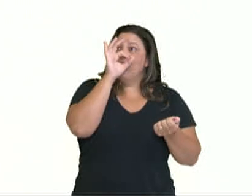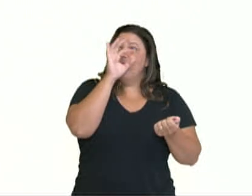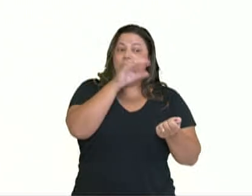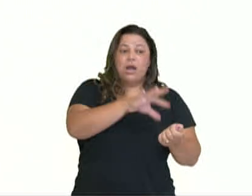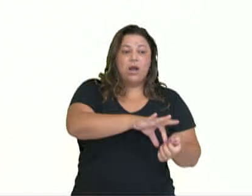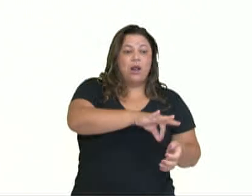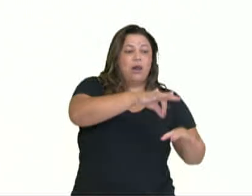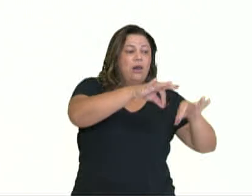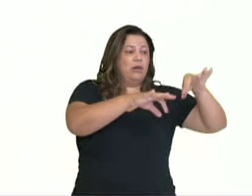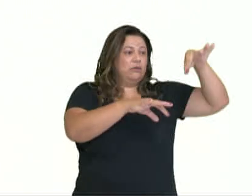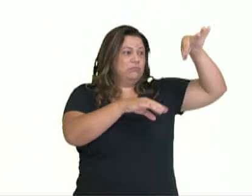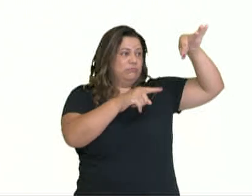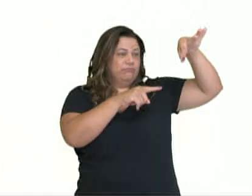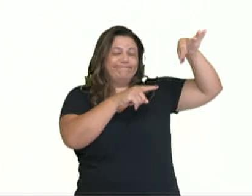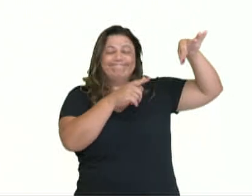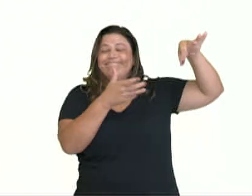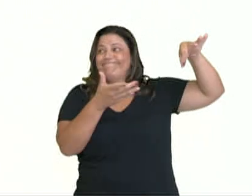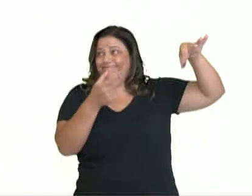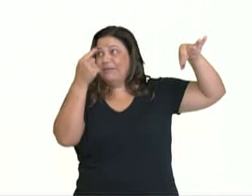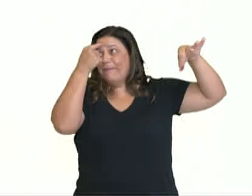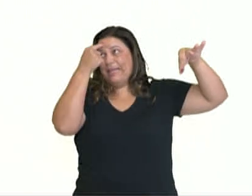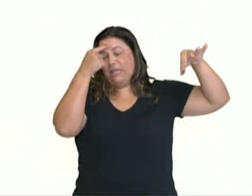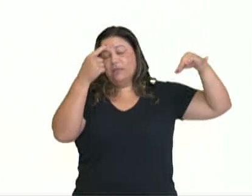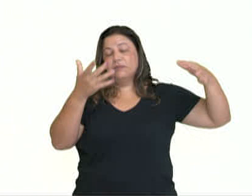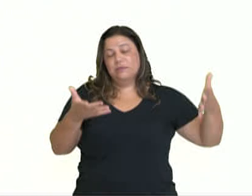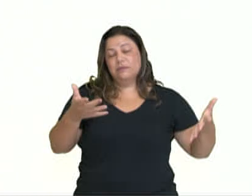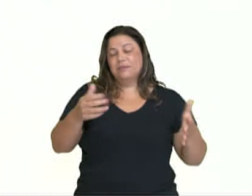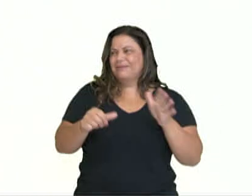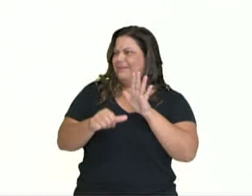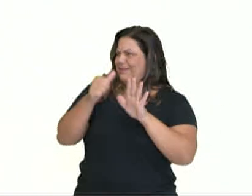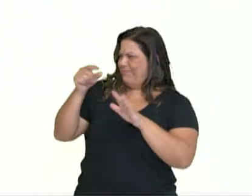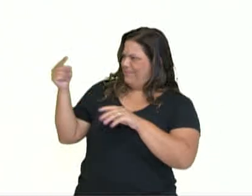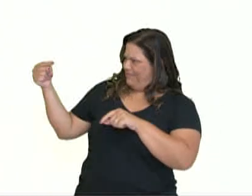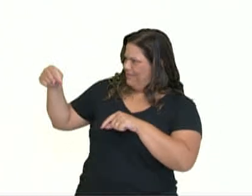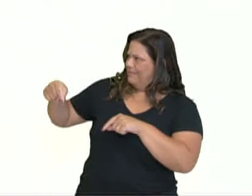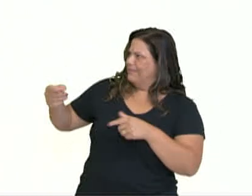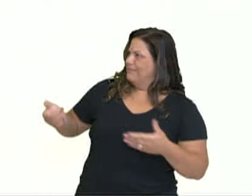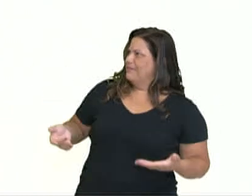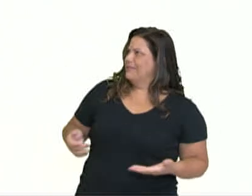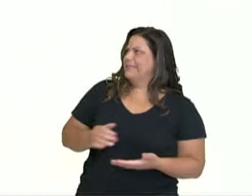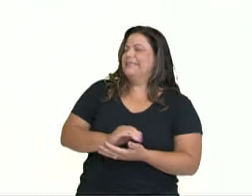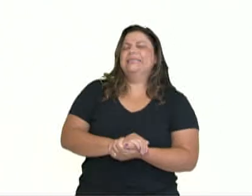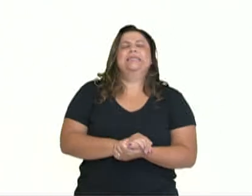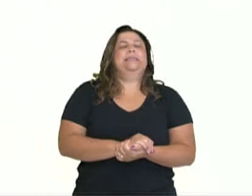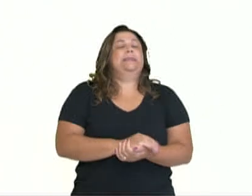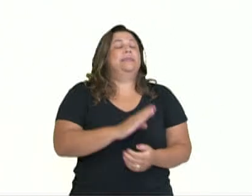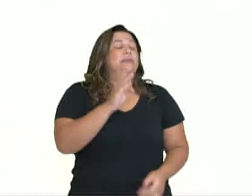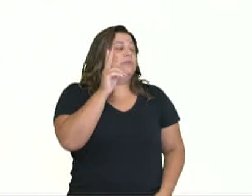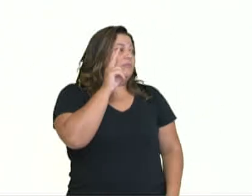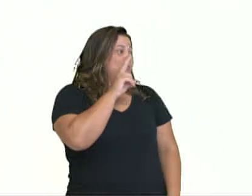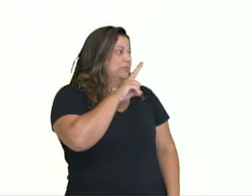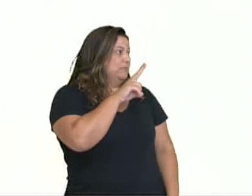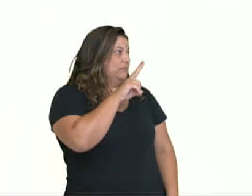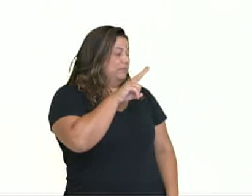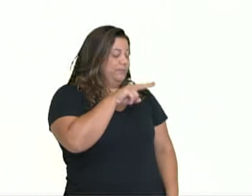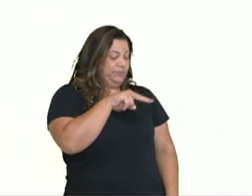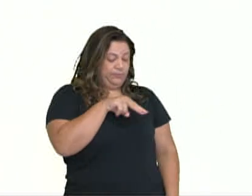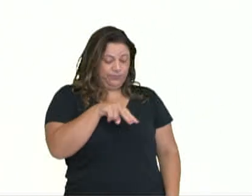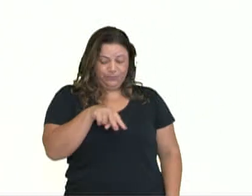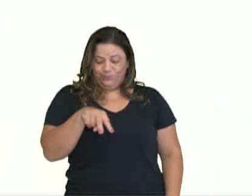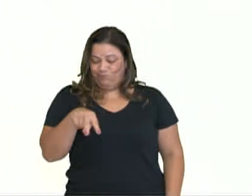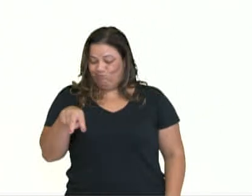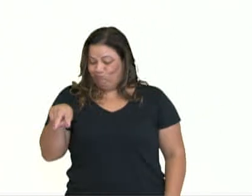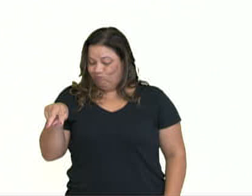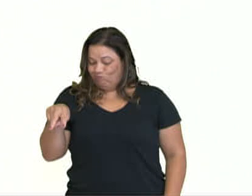sair esverdeada. É a primeira vez que vem por estas bandas? Desviei o olhar para o chão de largas